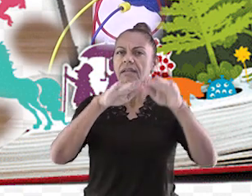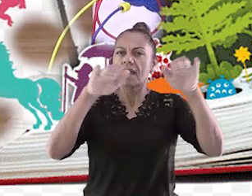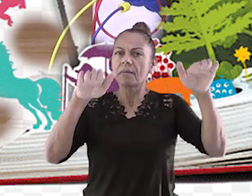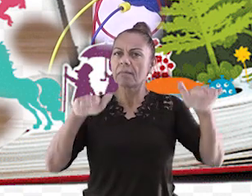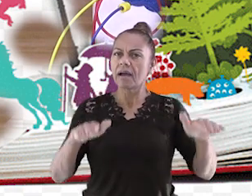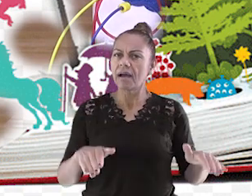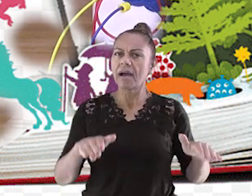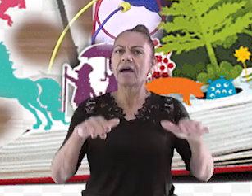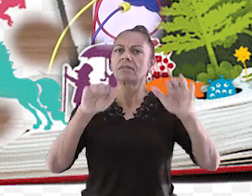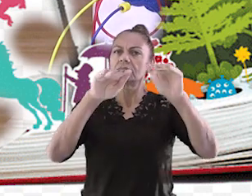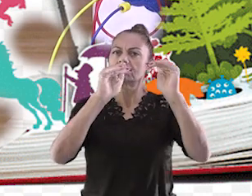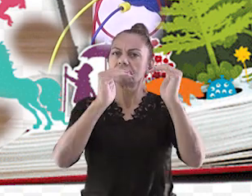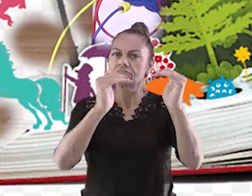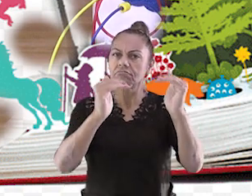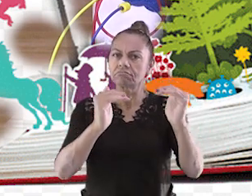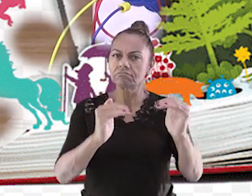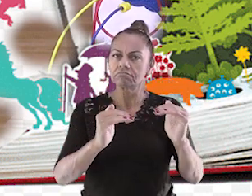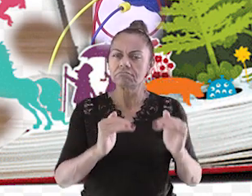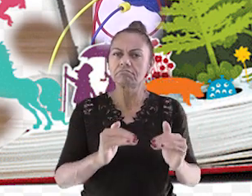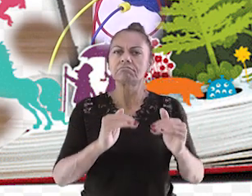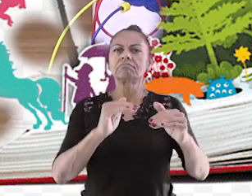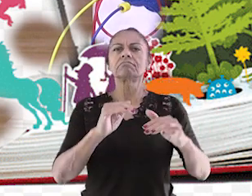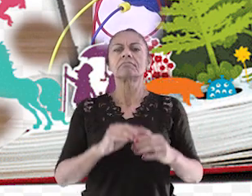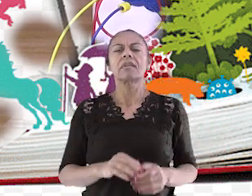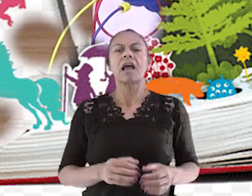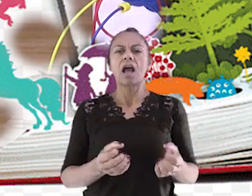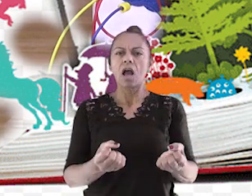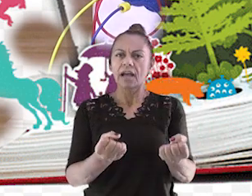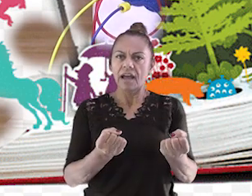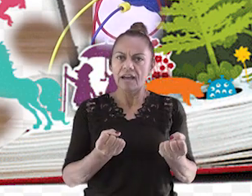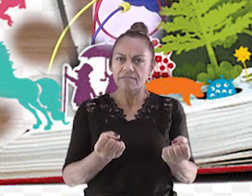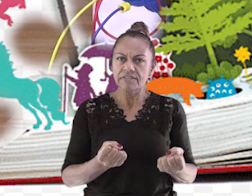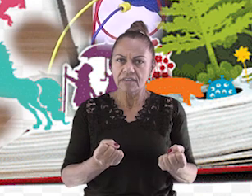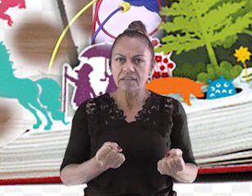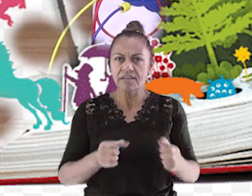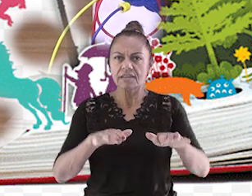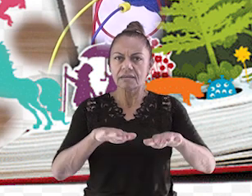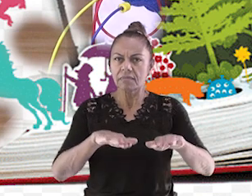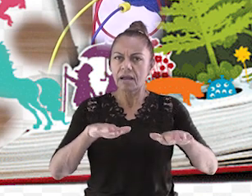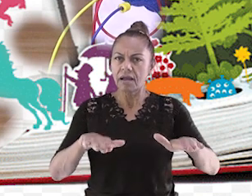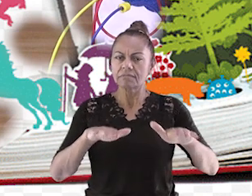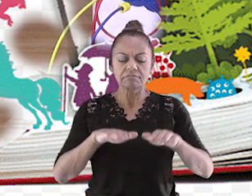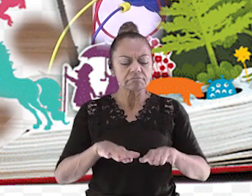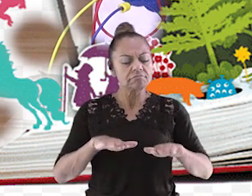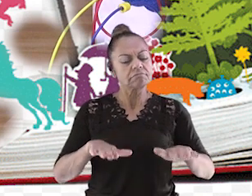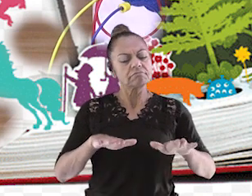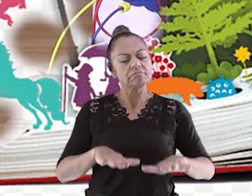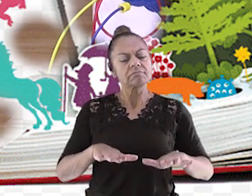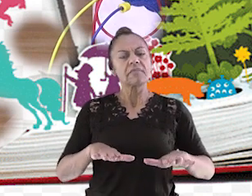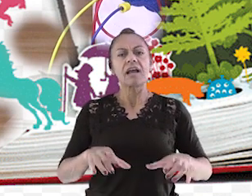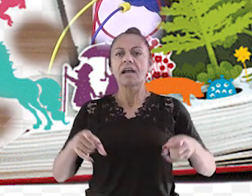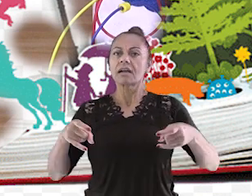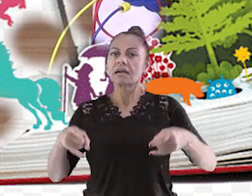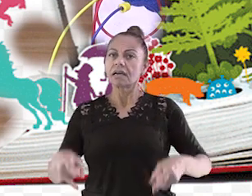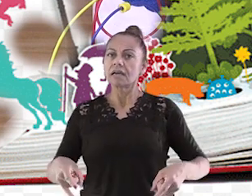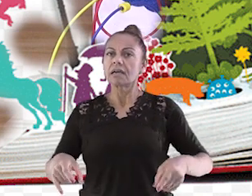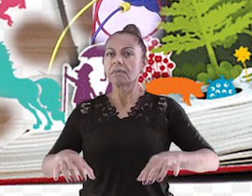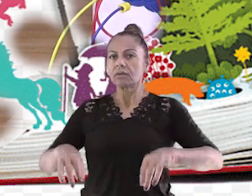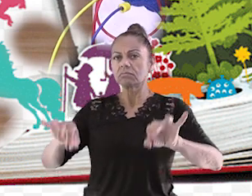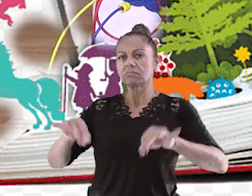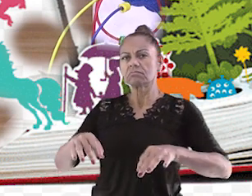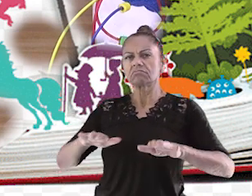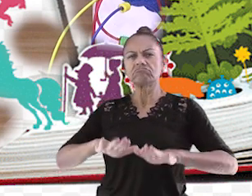as roupas dobradas, as gavetas limpas, a cama bem arrumadinha. Mas se você